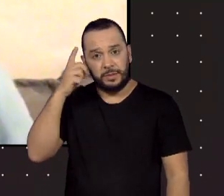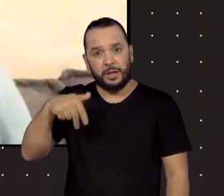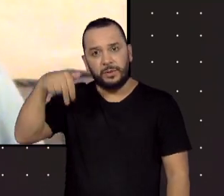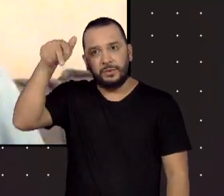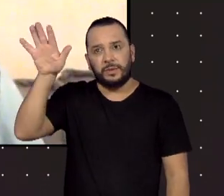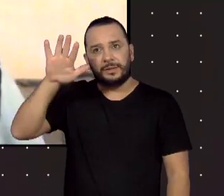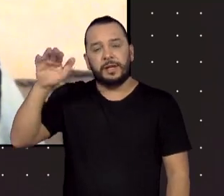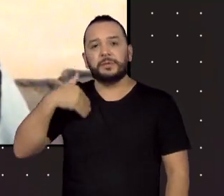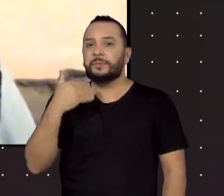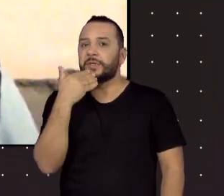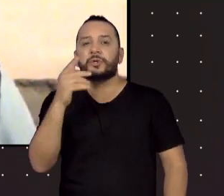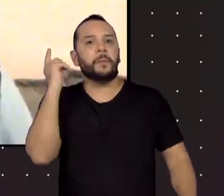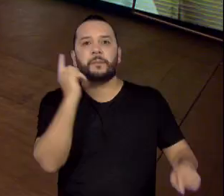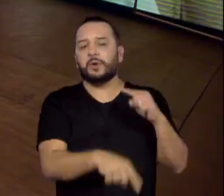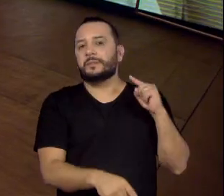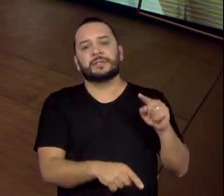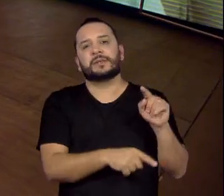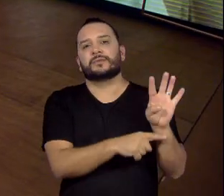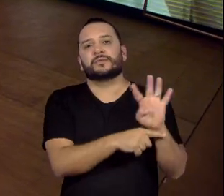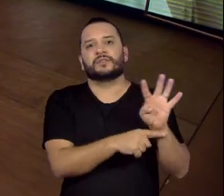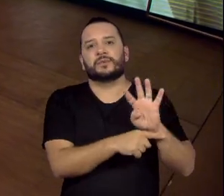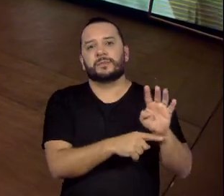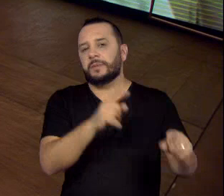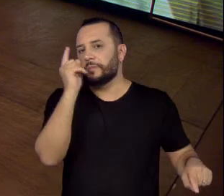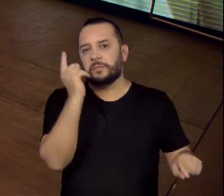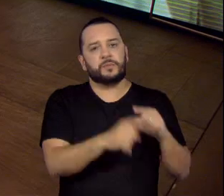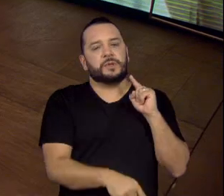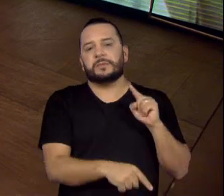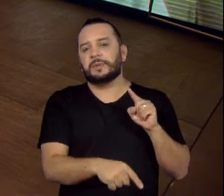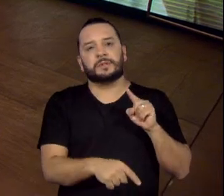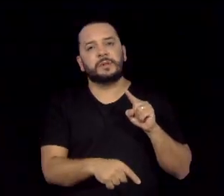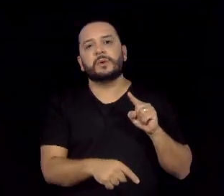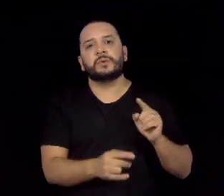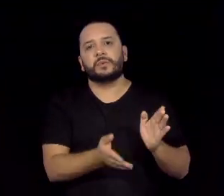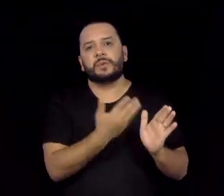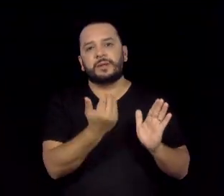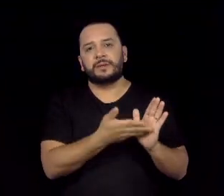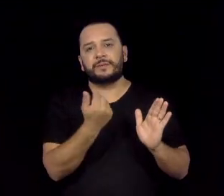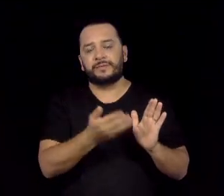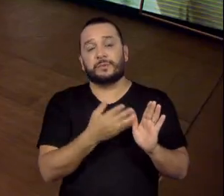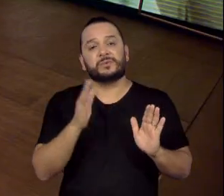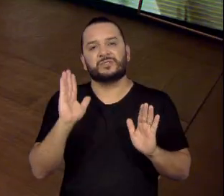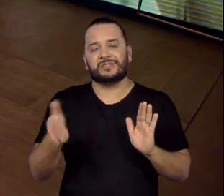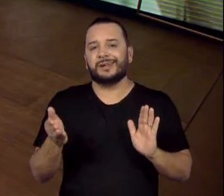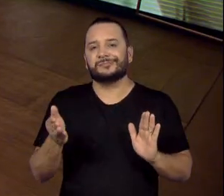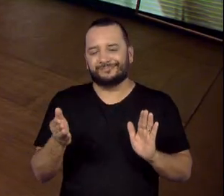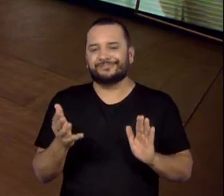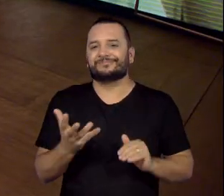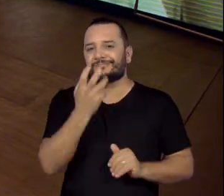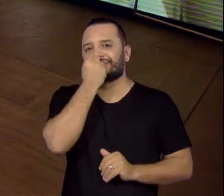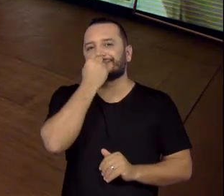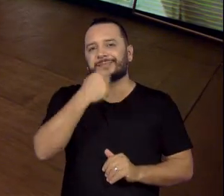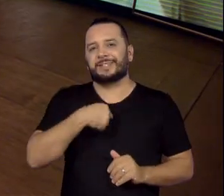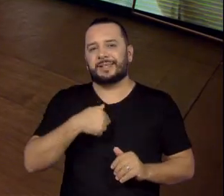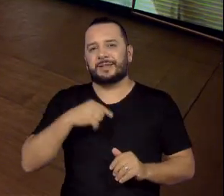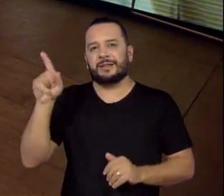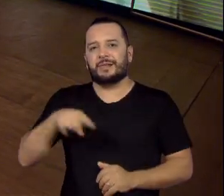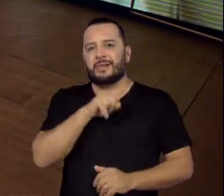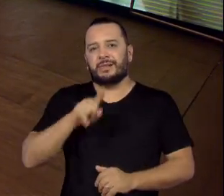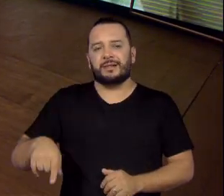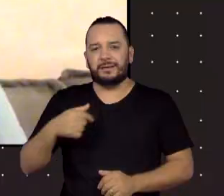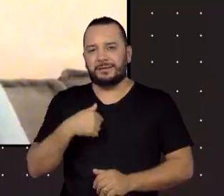pediu a proibição do filme e do livro. Foi o primeiro encontro que eu tive também com a censura. Foi o primeiro filme com a